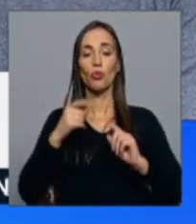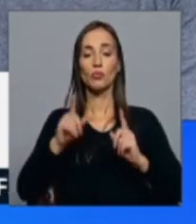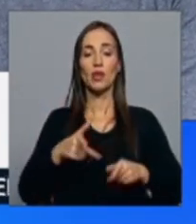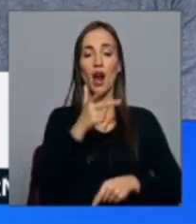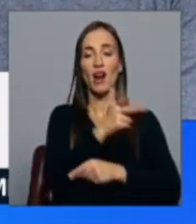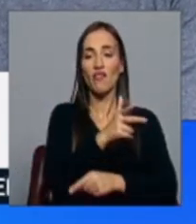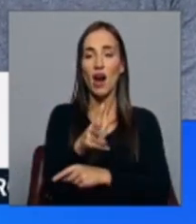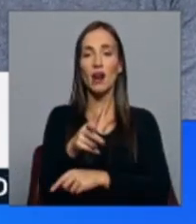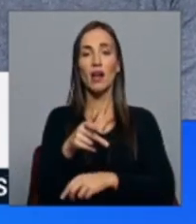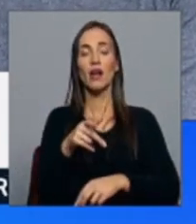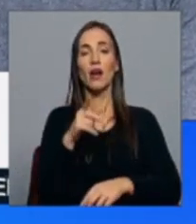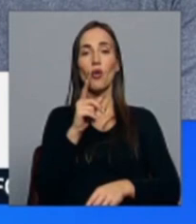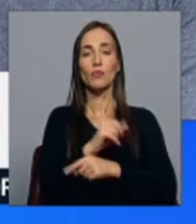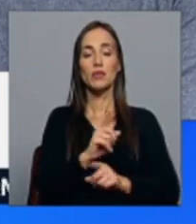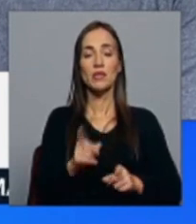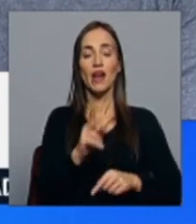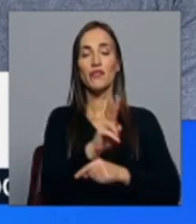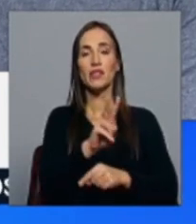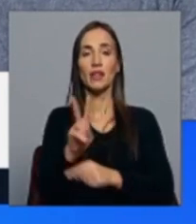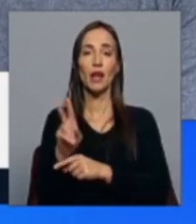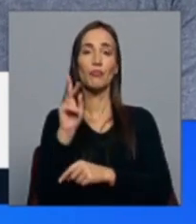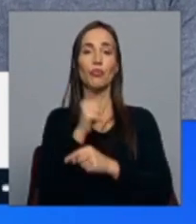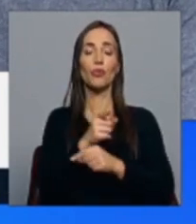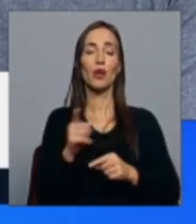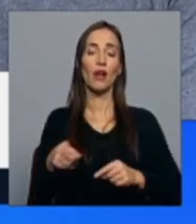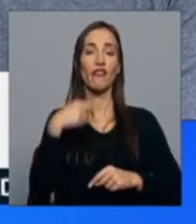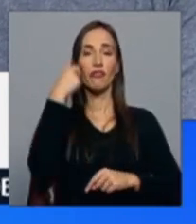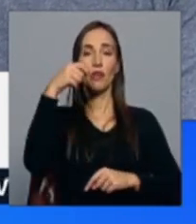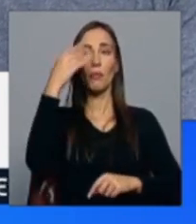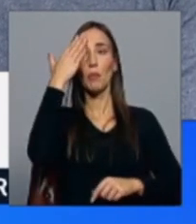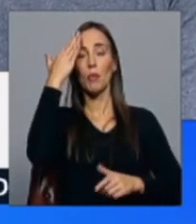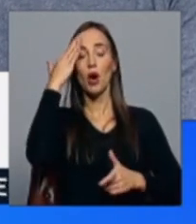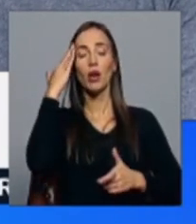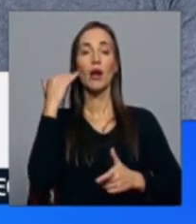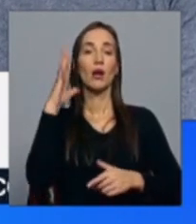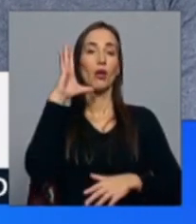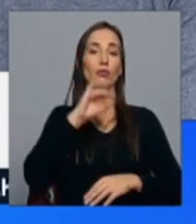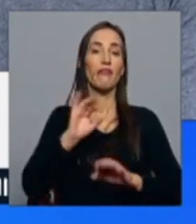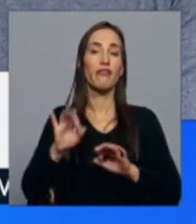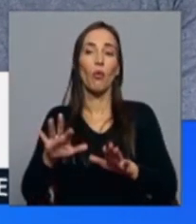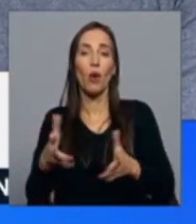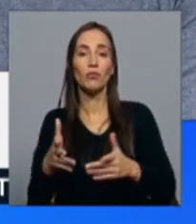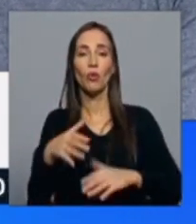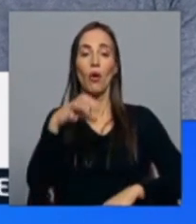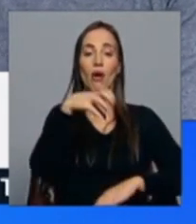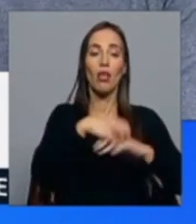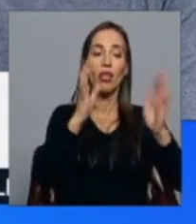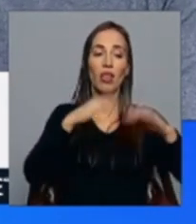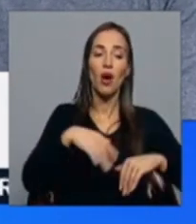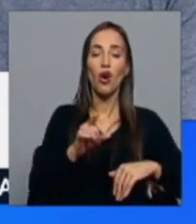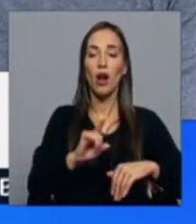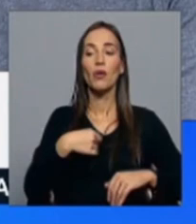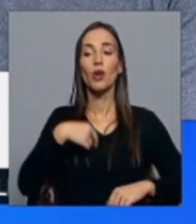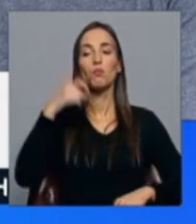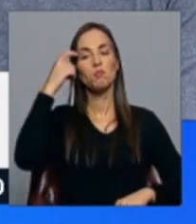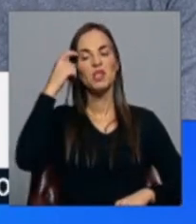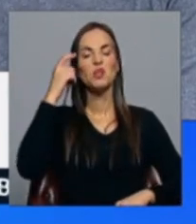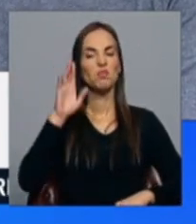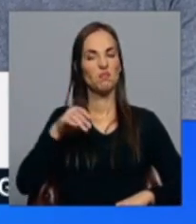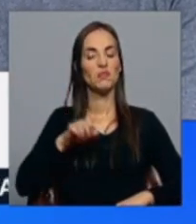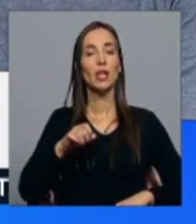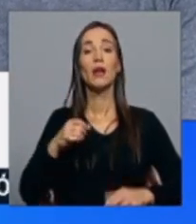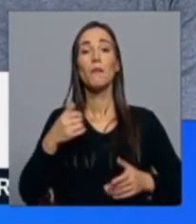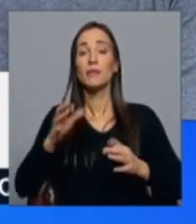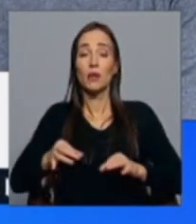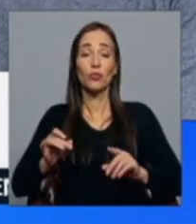memórias porque é essencialmente um filme de memória eu não sabia qual era o fim do filme sobre difícil é ser um livro não desconfiava mas o que é certo é que eu não sabia